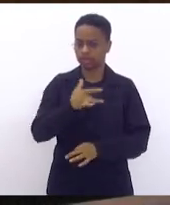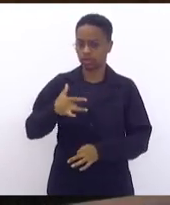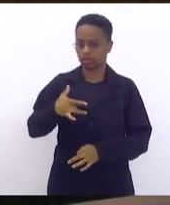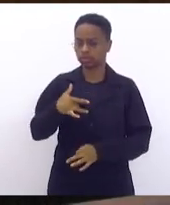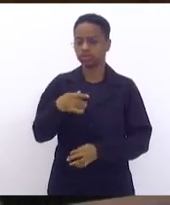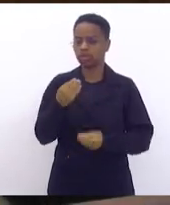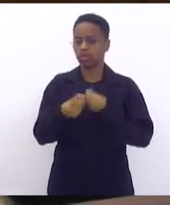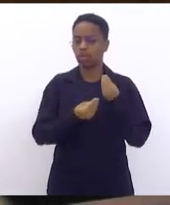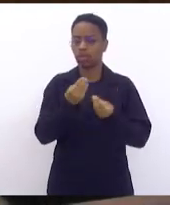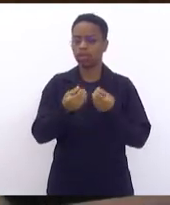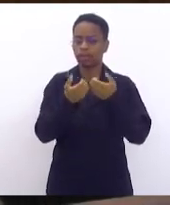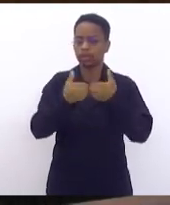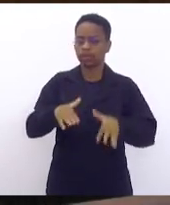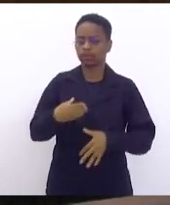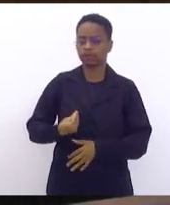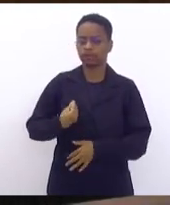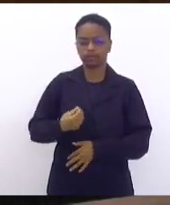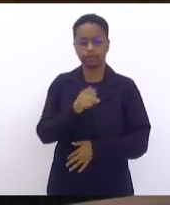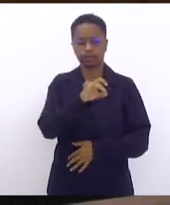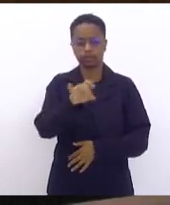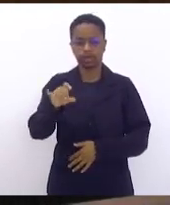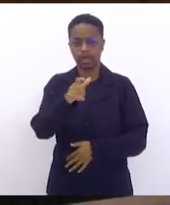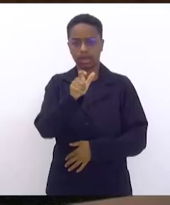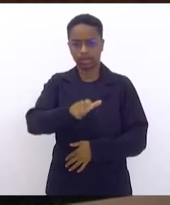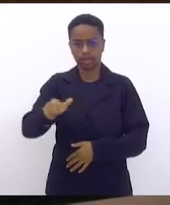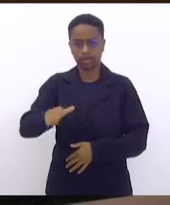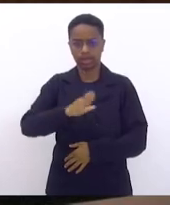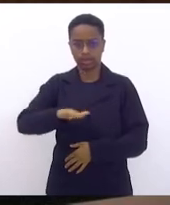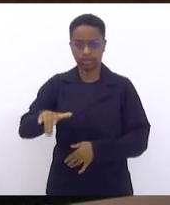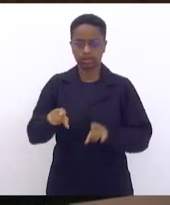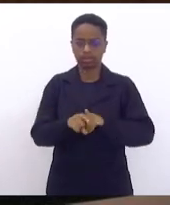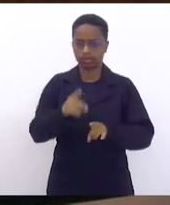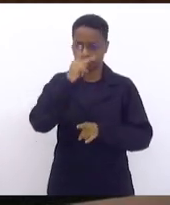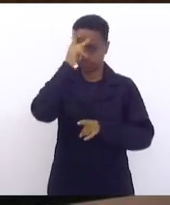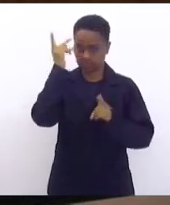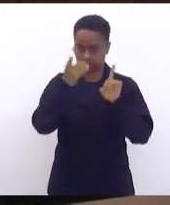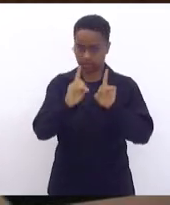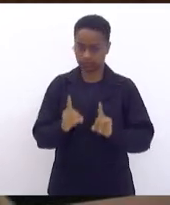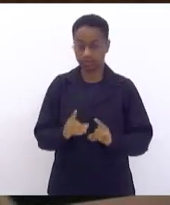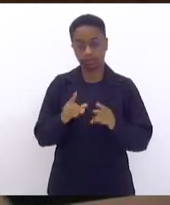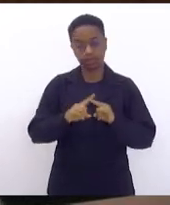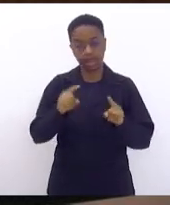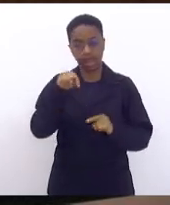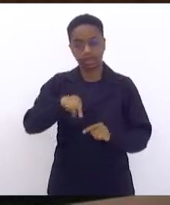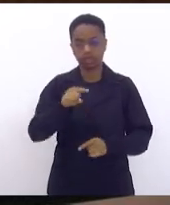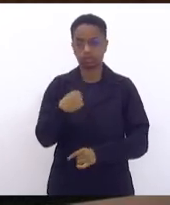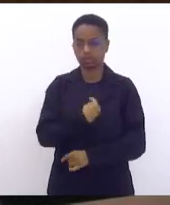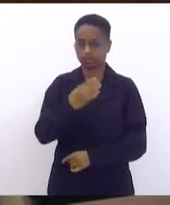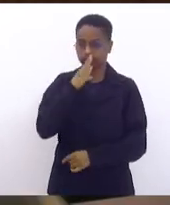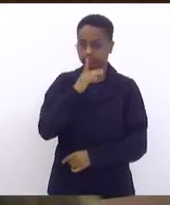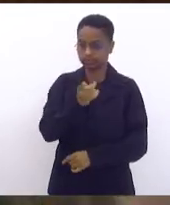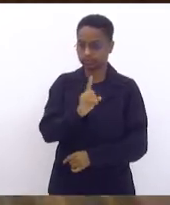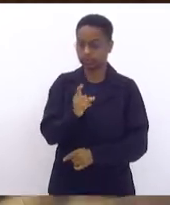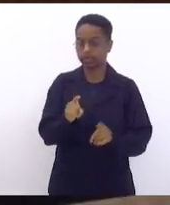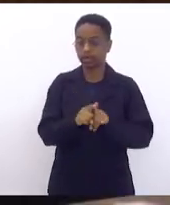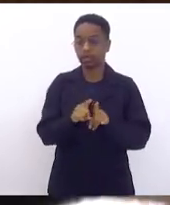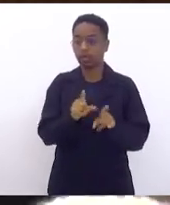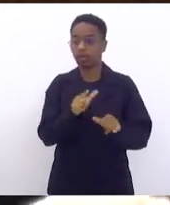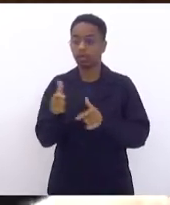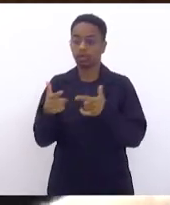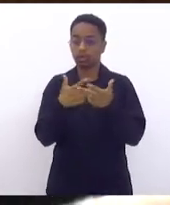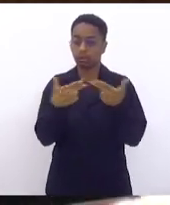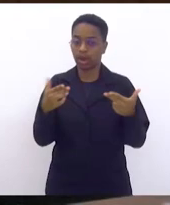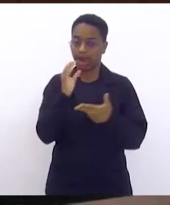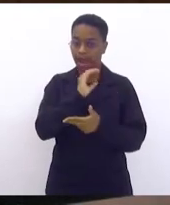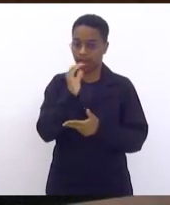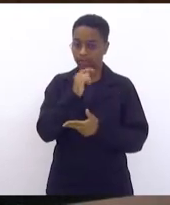as nossas crianças, com as pessoas com deficiência. E essa casa não irá se calar. Outra questão muito rápida, foi